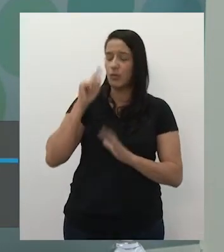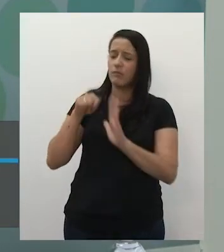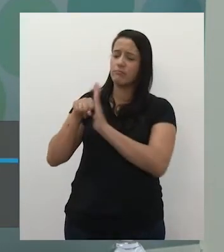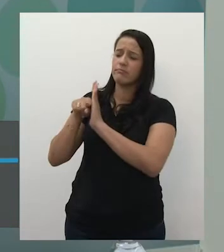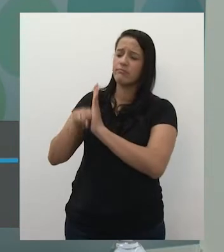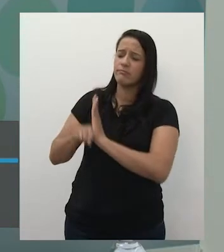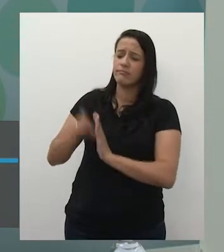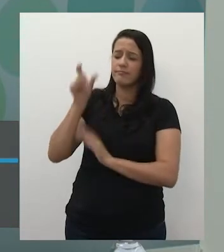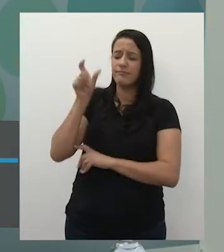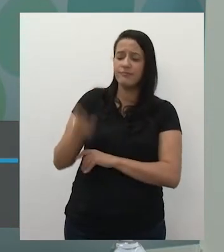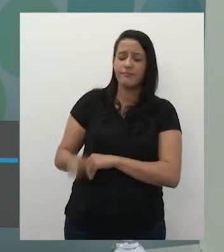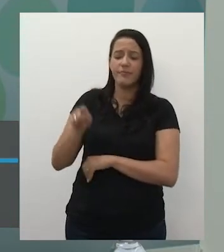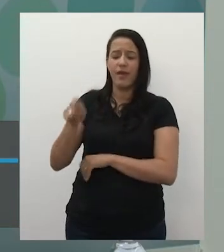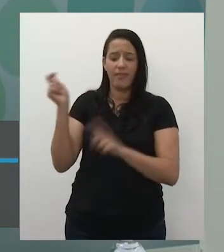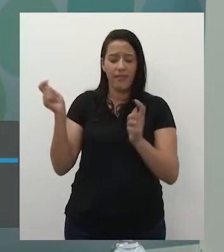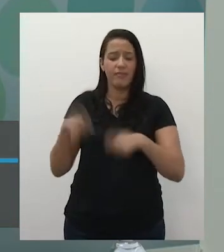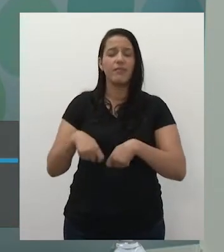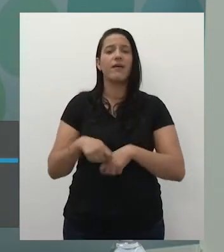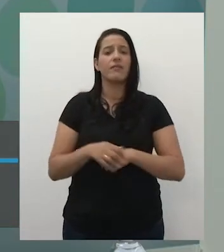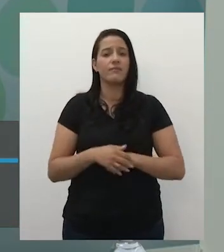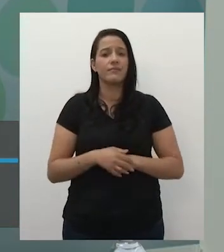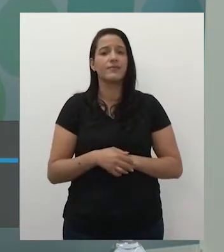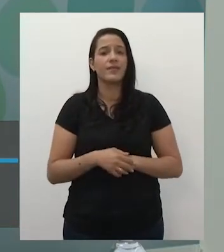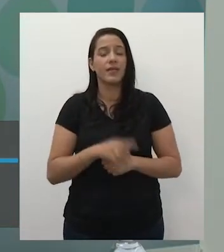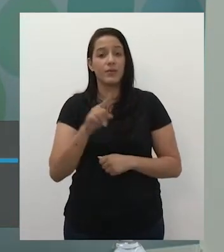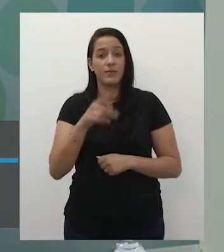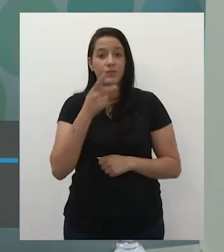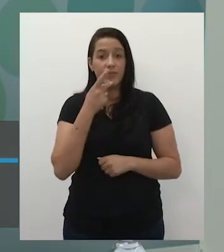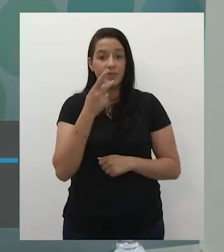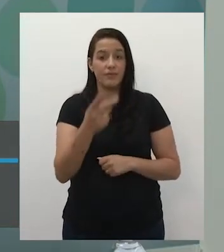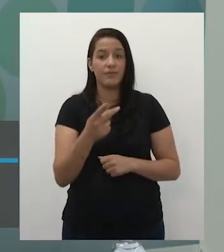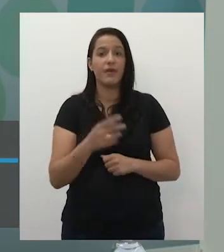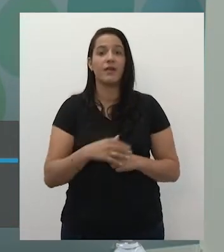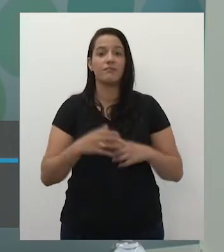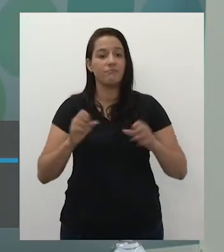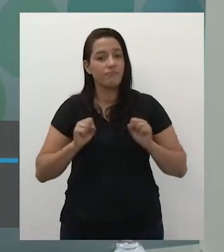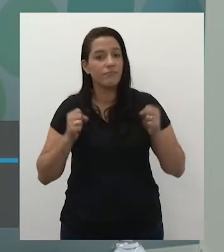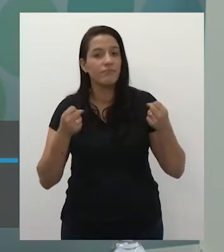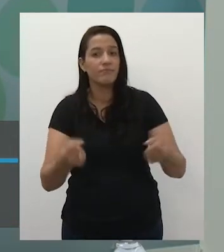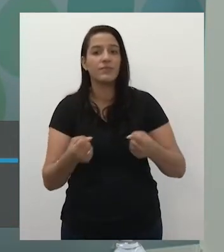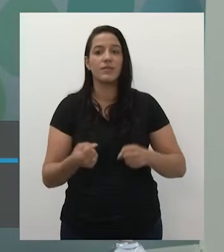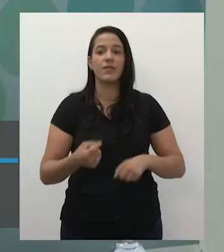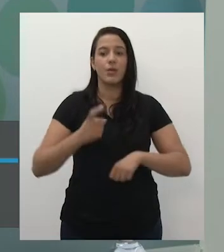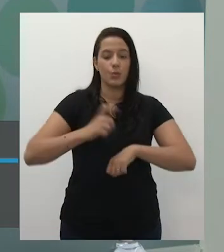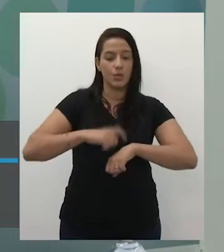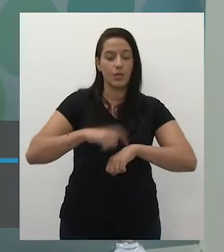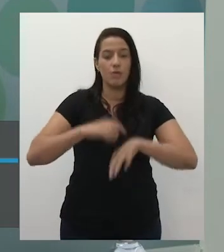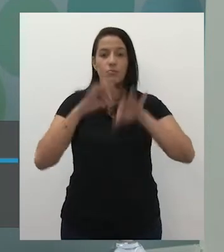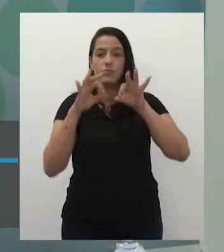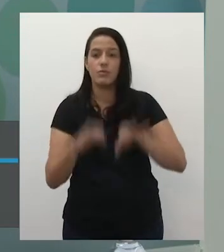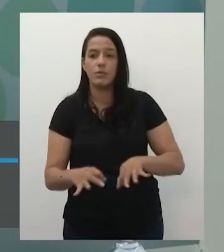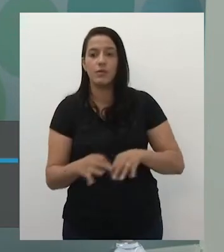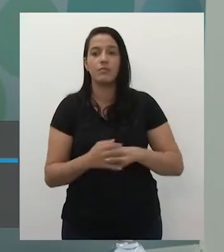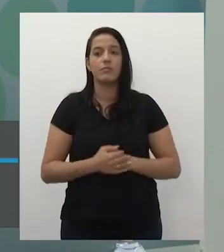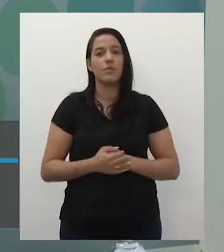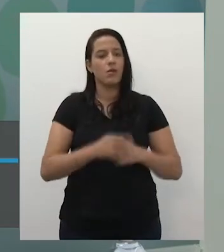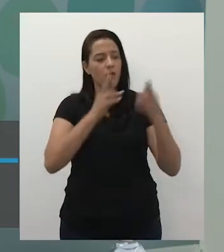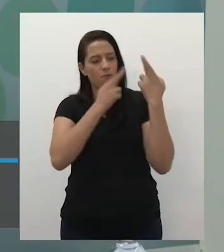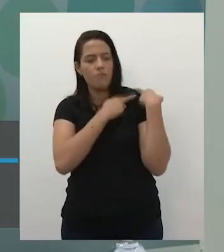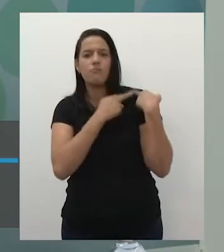alunos. Quero agradecer imensamente a oportunidade de falar um pouquinho sobre a minha macrocompetência, que entendo ser